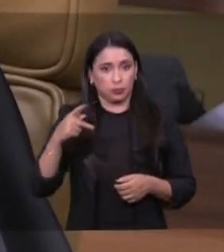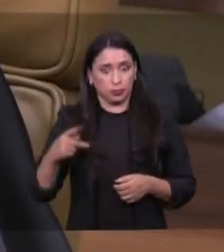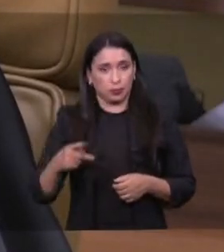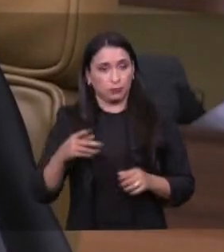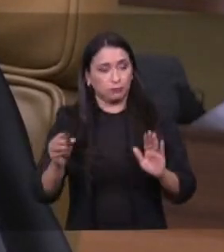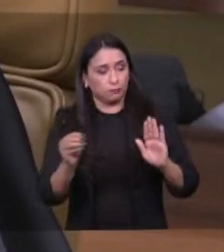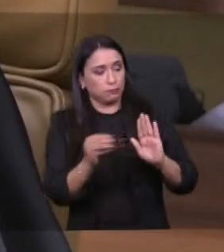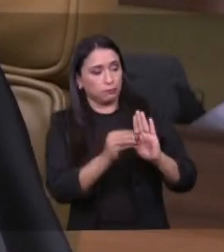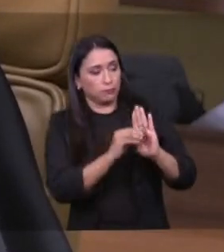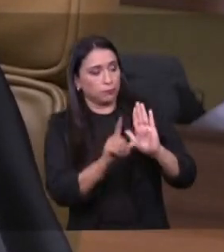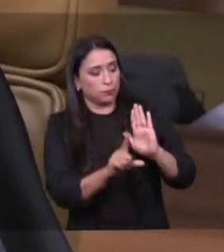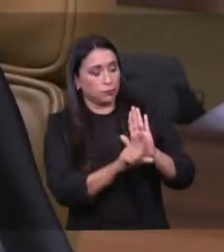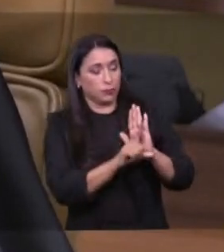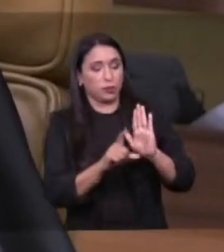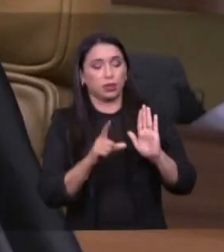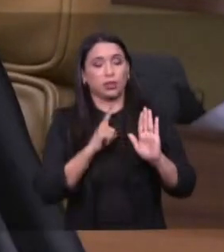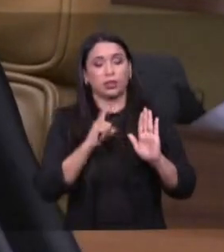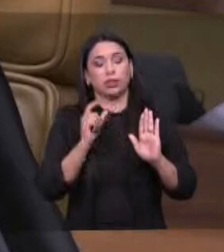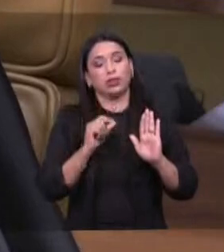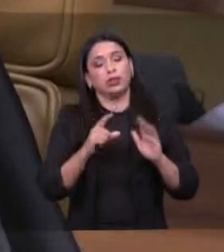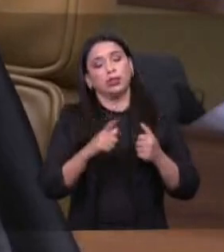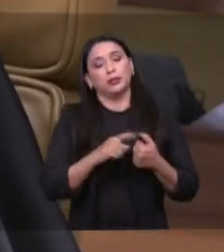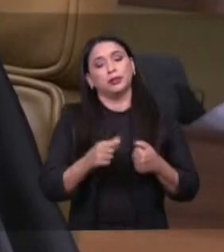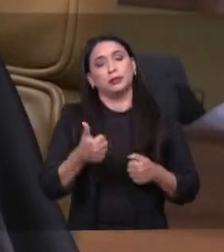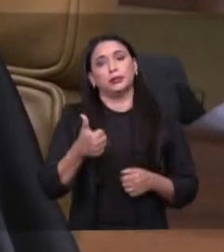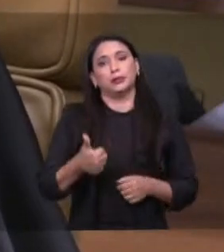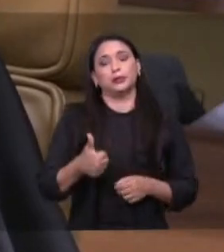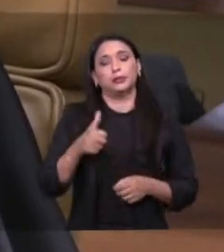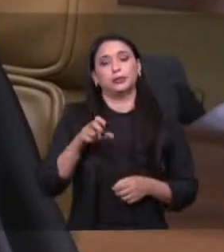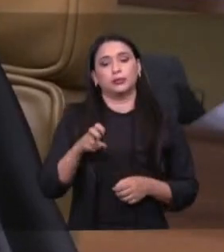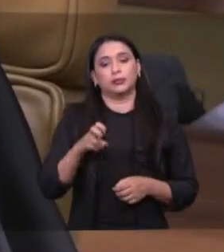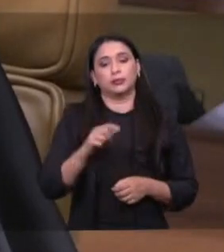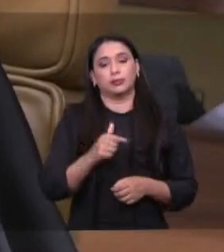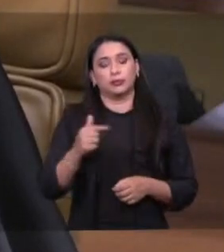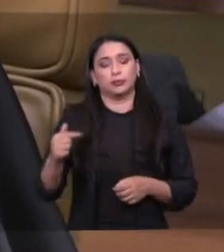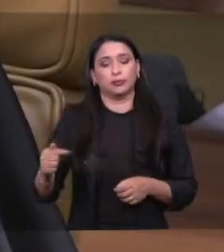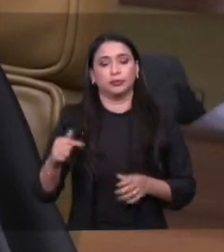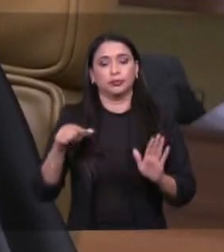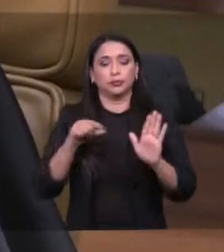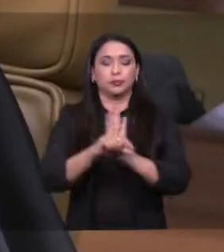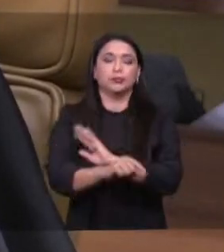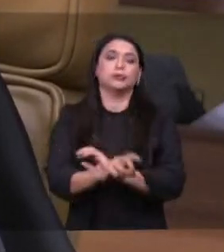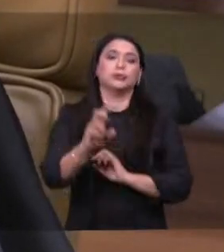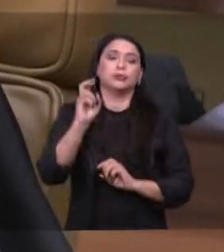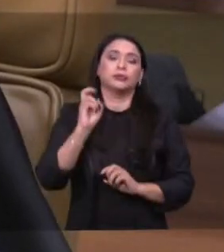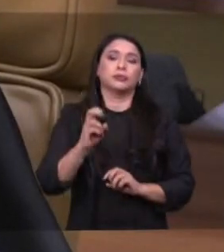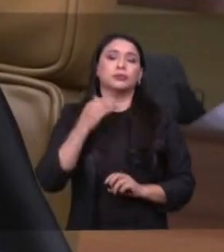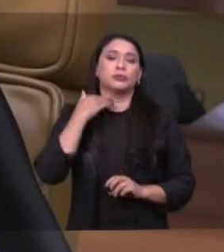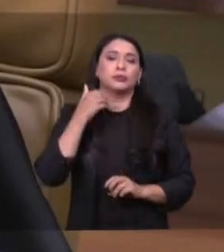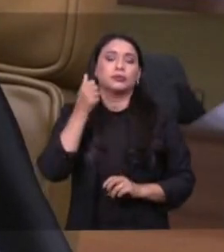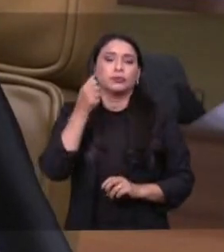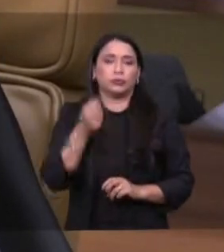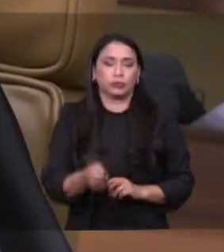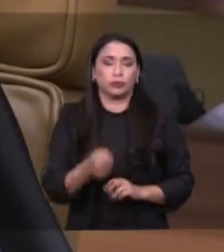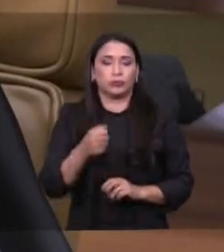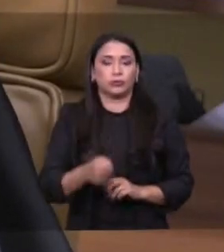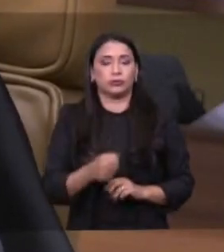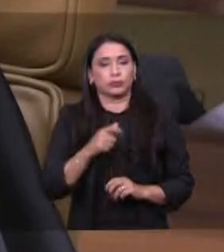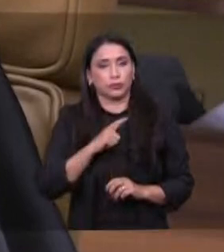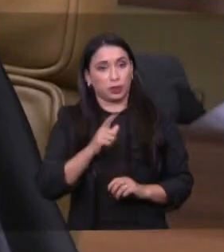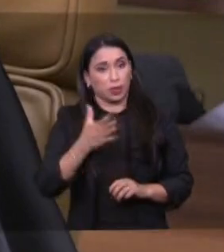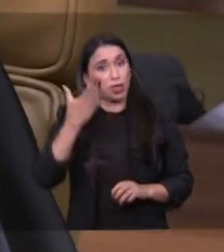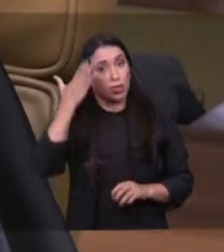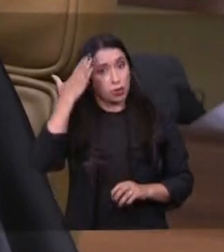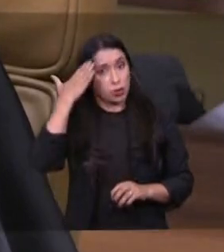inserido pela lei. Eis o teor do dispositivo. Artigo 157, parágrafo 5º. O juiz que conhecer do conteúdo da prova